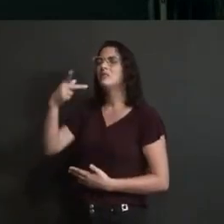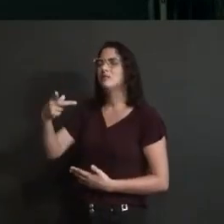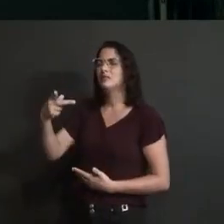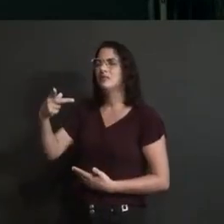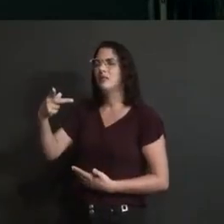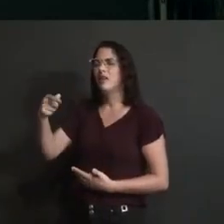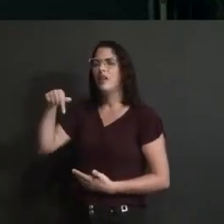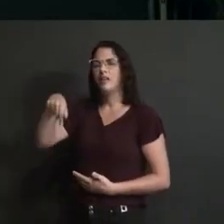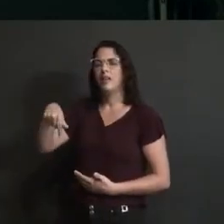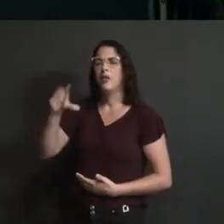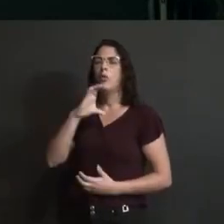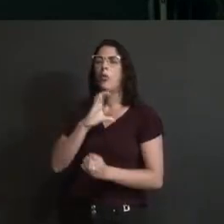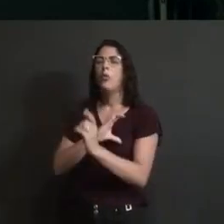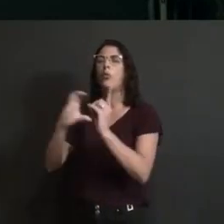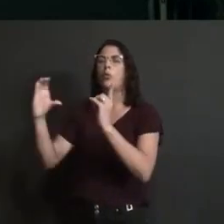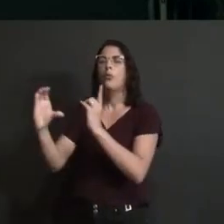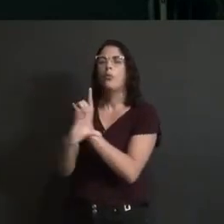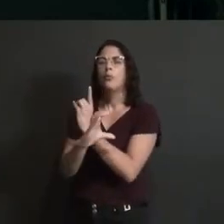de gratidão.